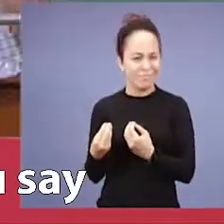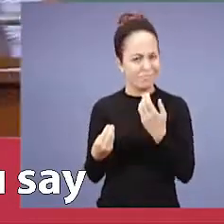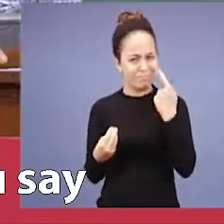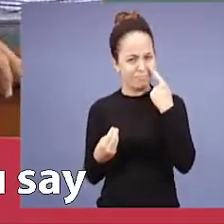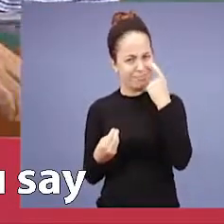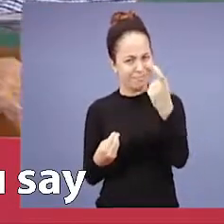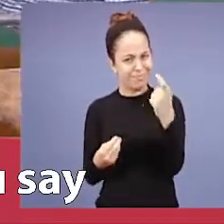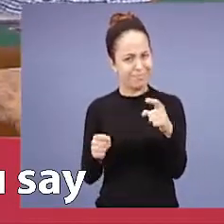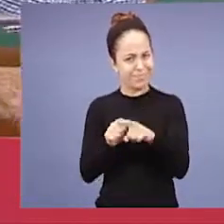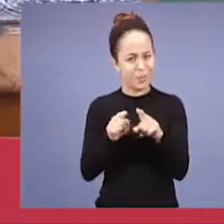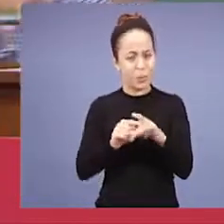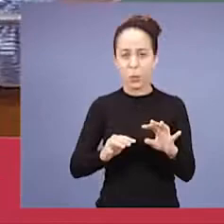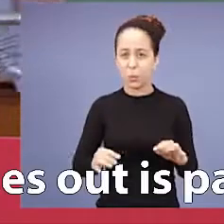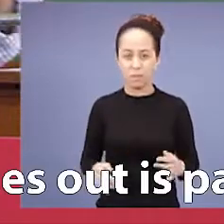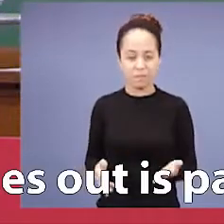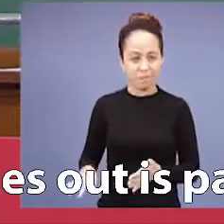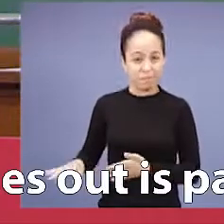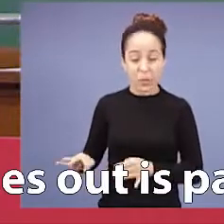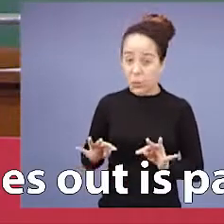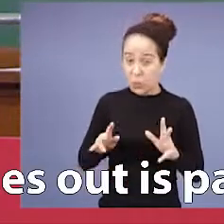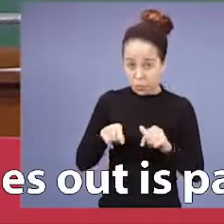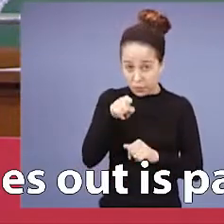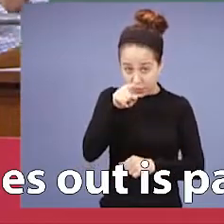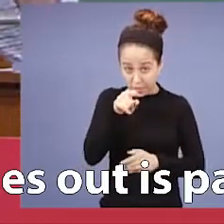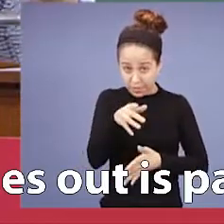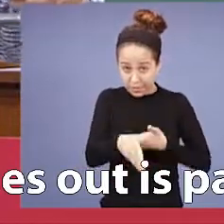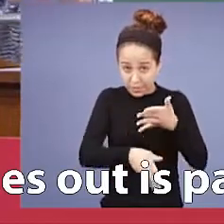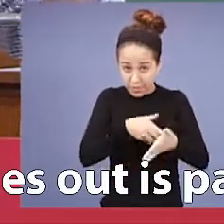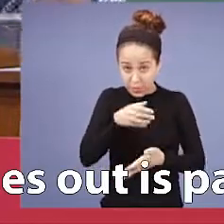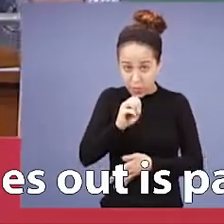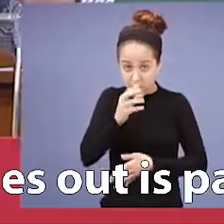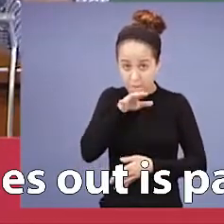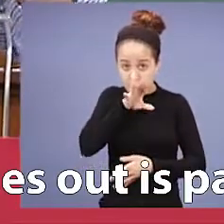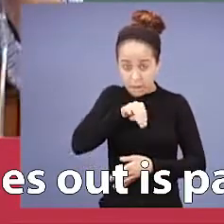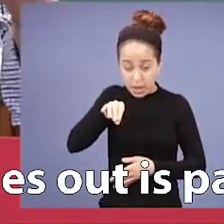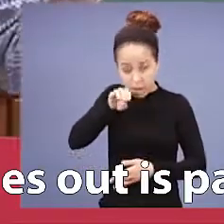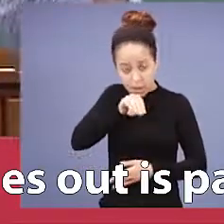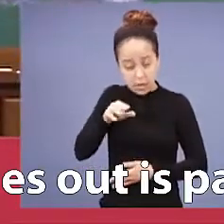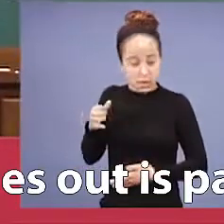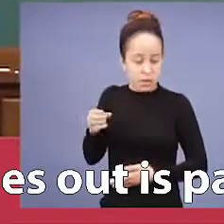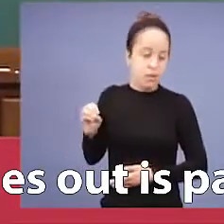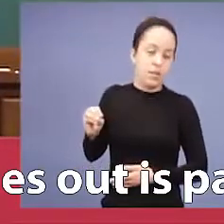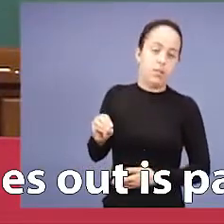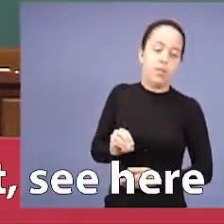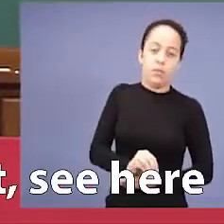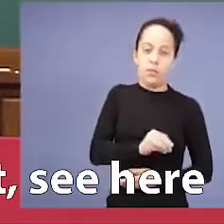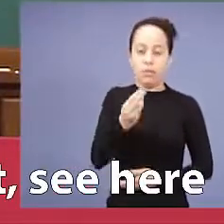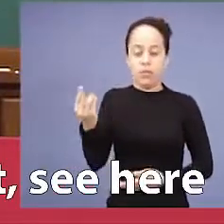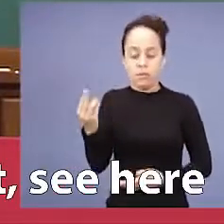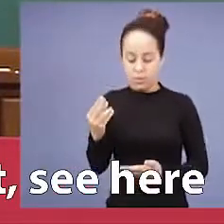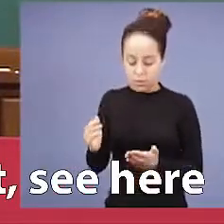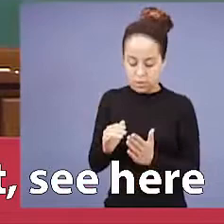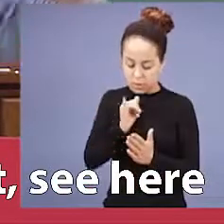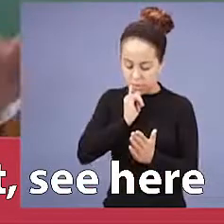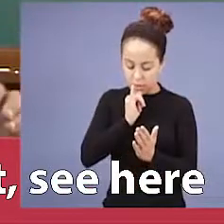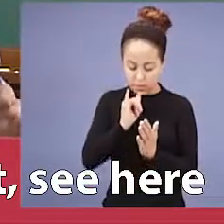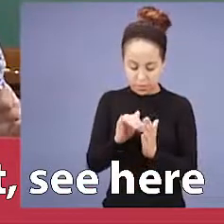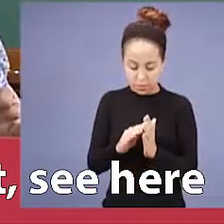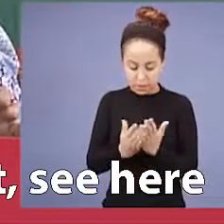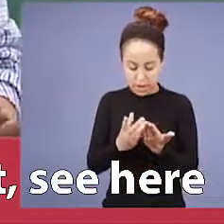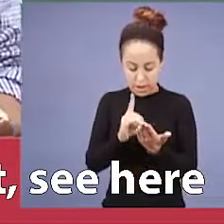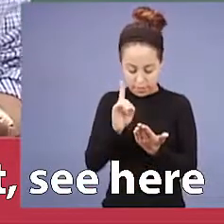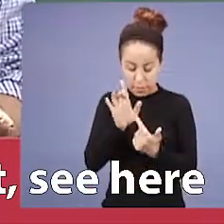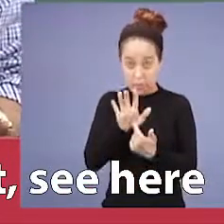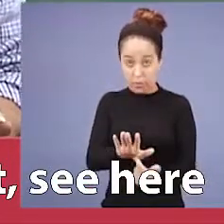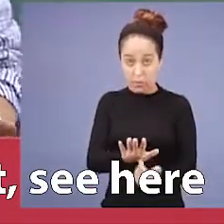tudo você fala tudo que entra pela palavra o que sai faz parte desse mundo o criador